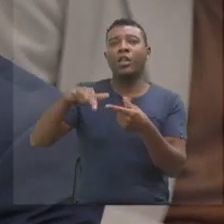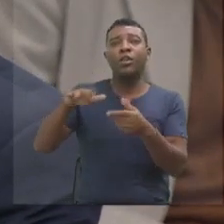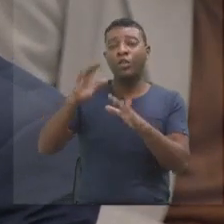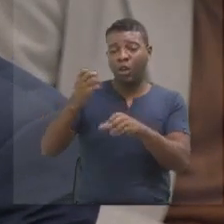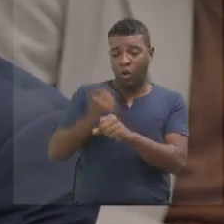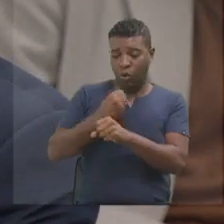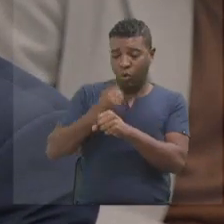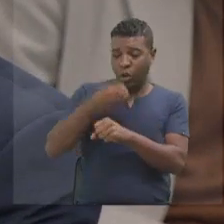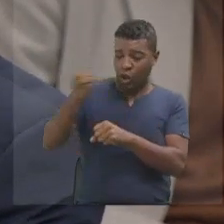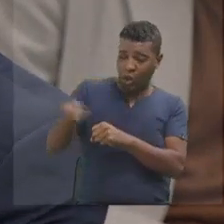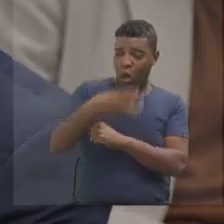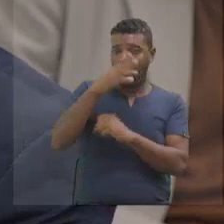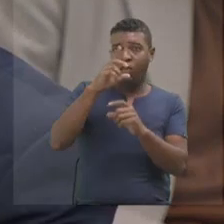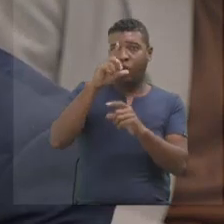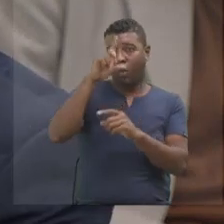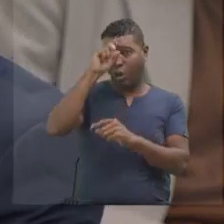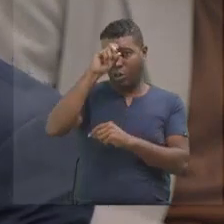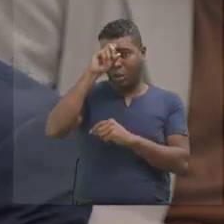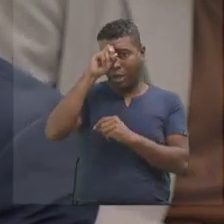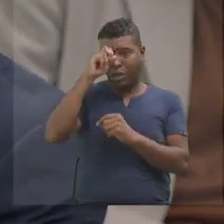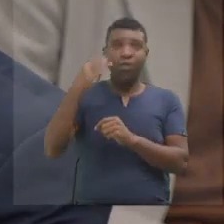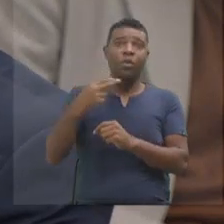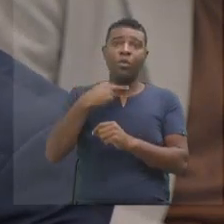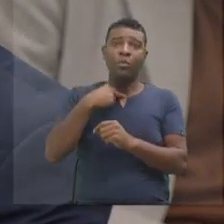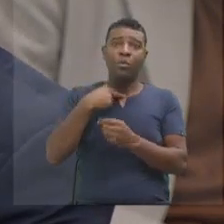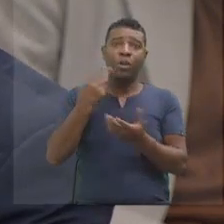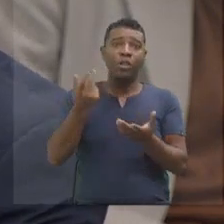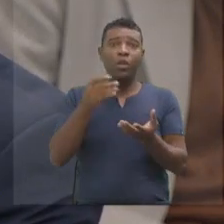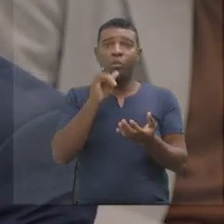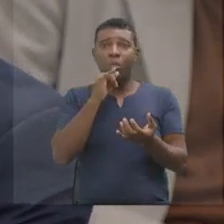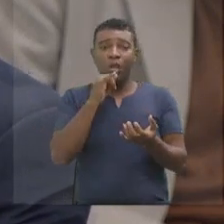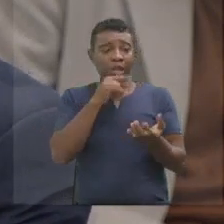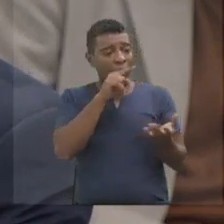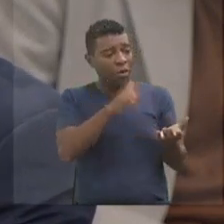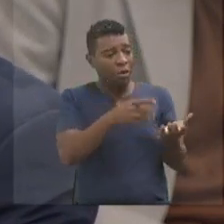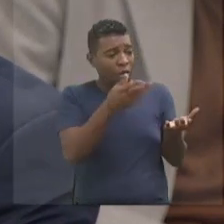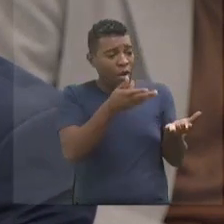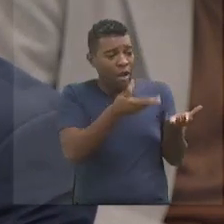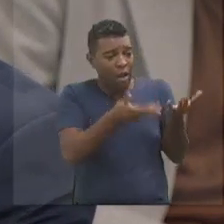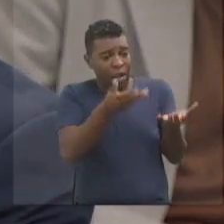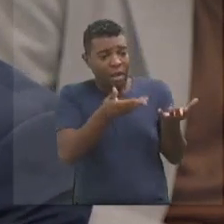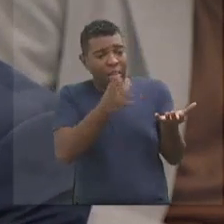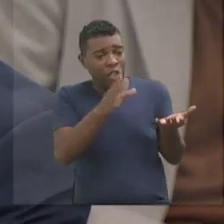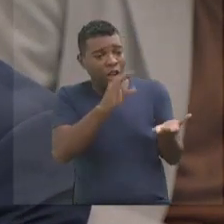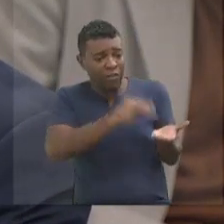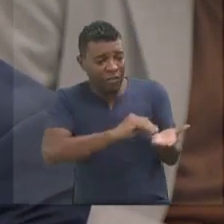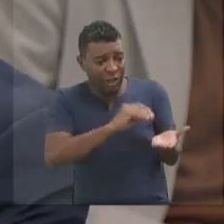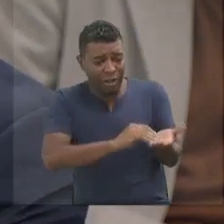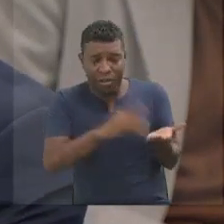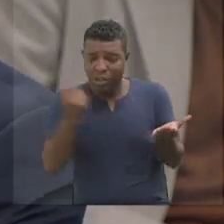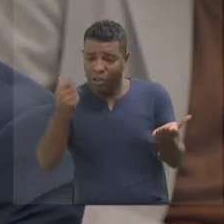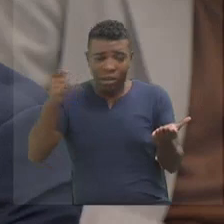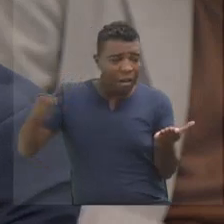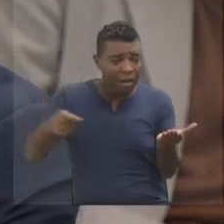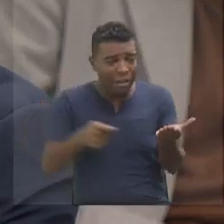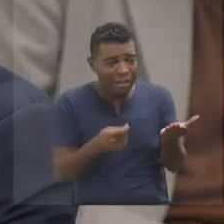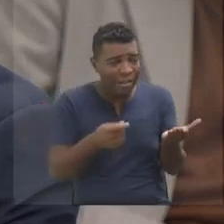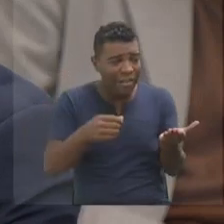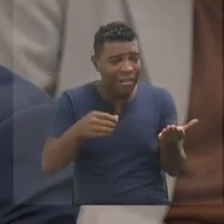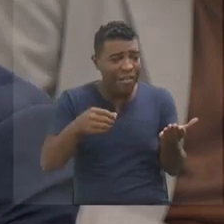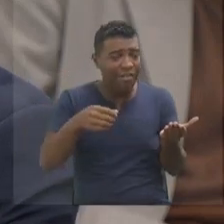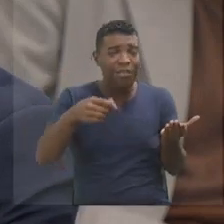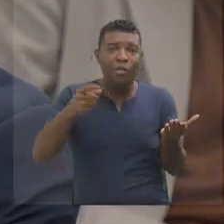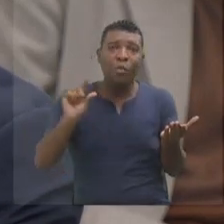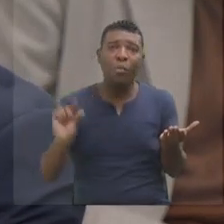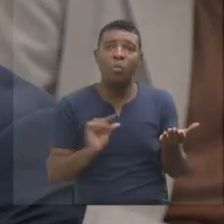hospital ele não pode desequilibrar um sistema já desequilibrado subfinanciado E aí essa